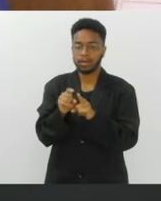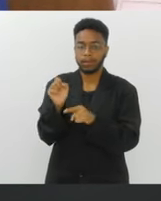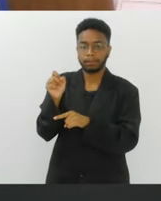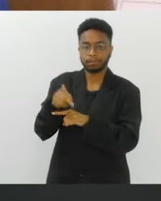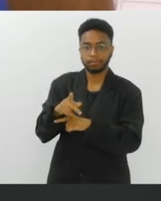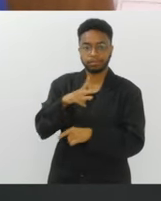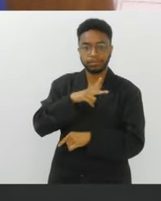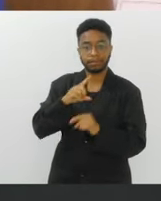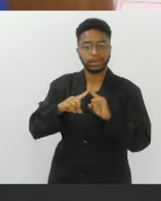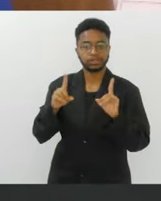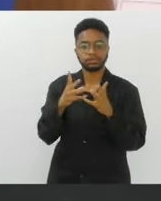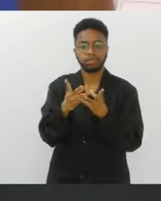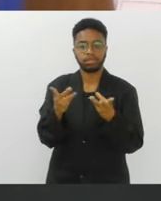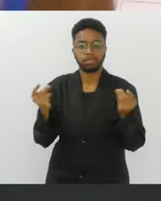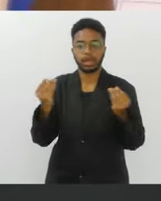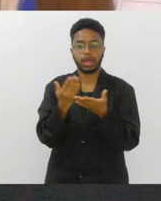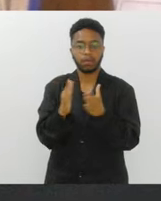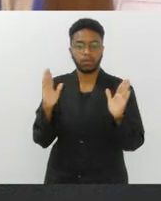Isso vai tudo embora.